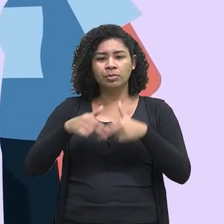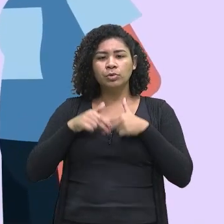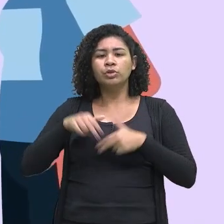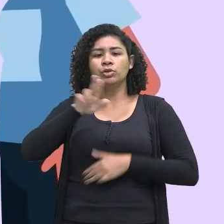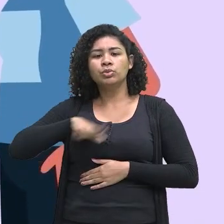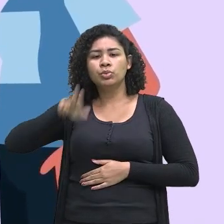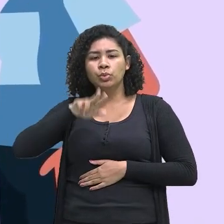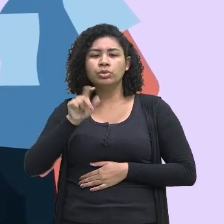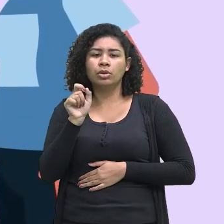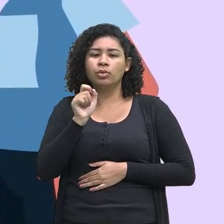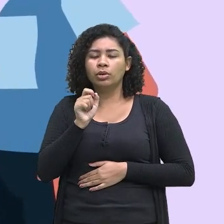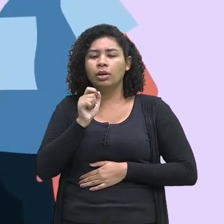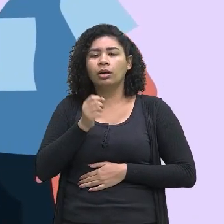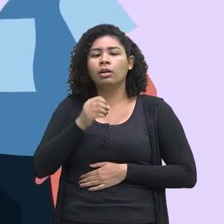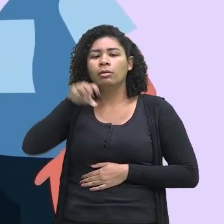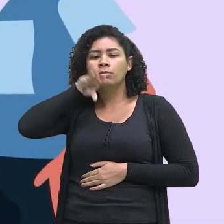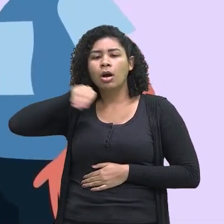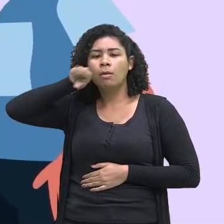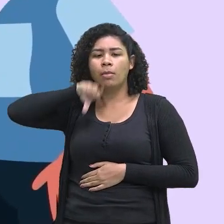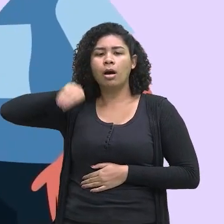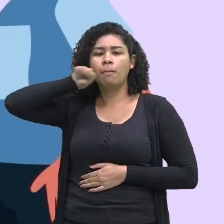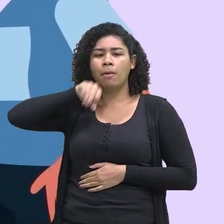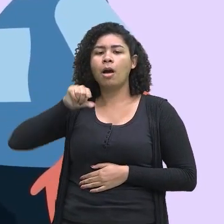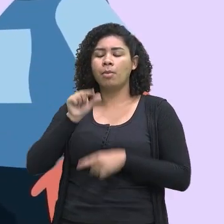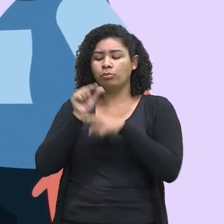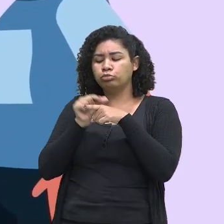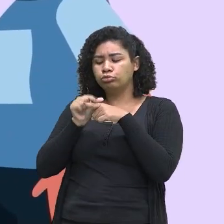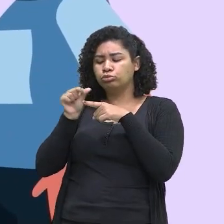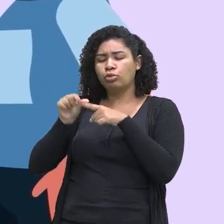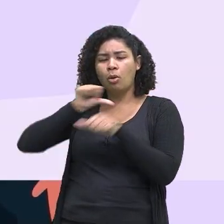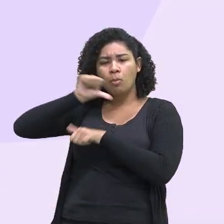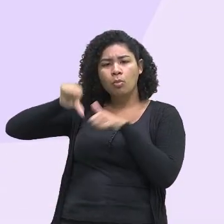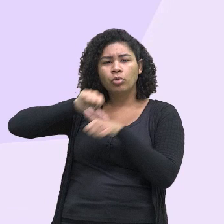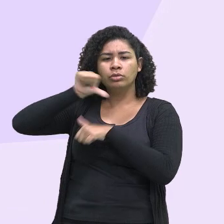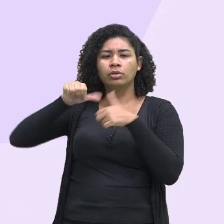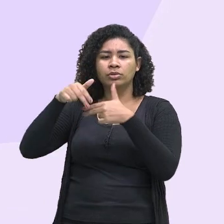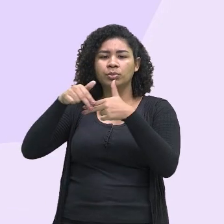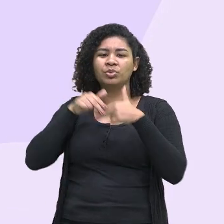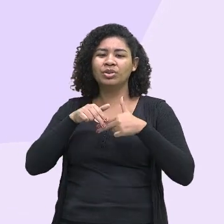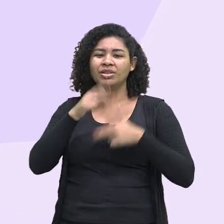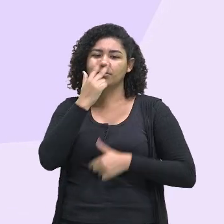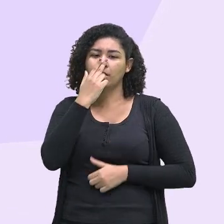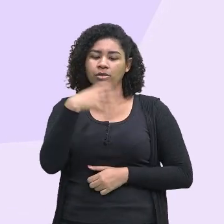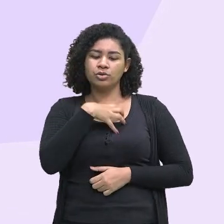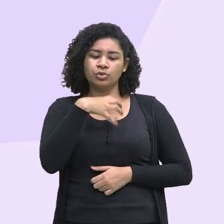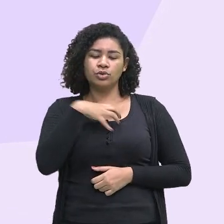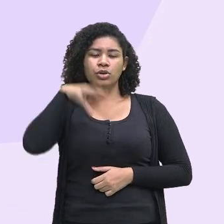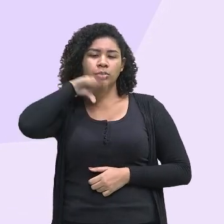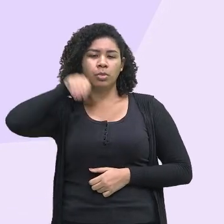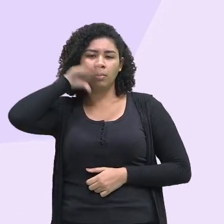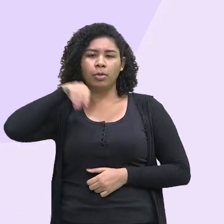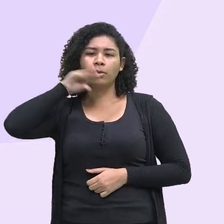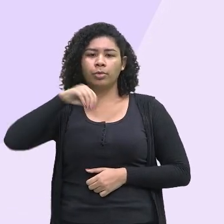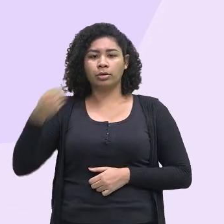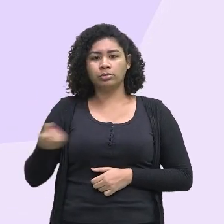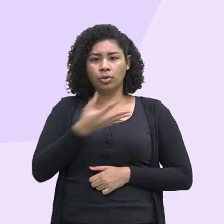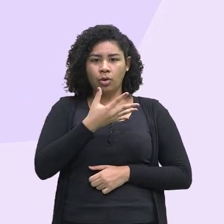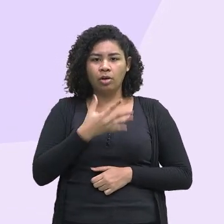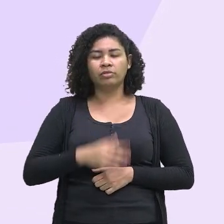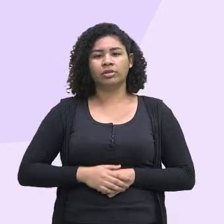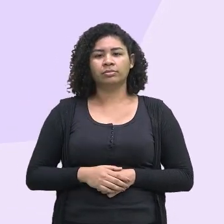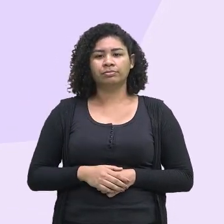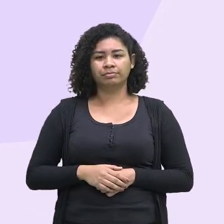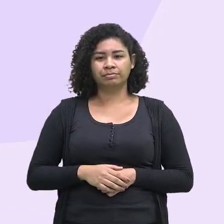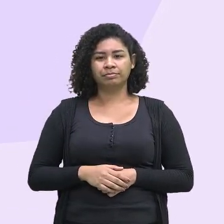sofrem alterações, o indivíduo passa a falar com outra entonação. Os pacientes não adquirem uma nova língua, vocabulário,